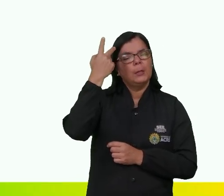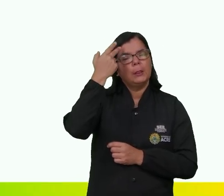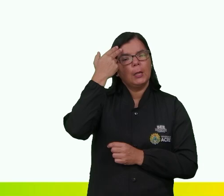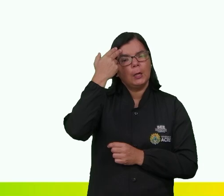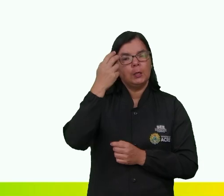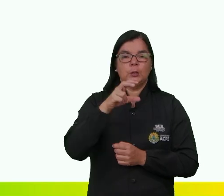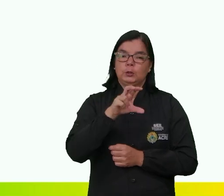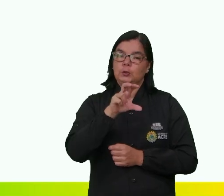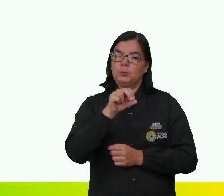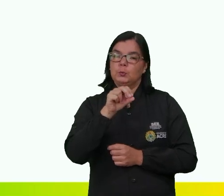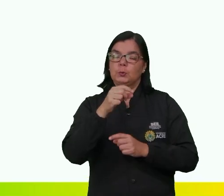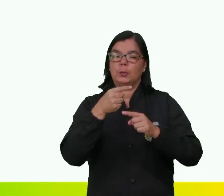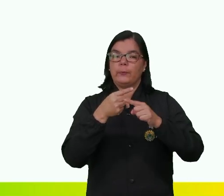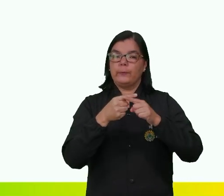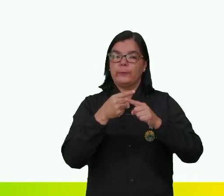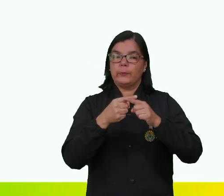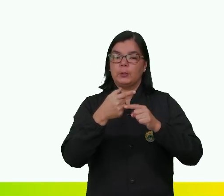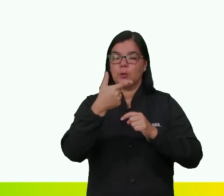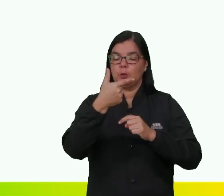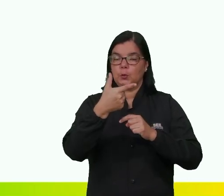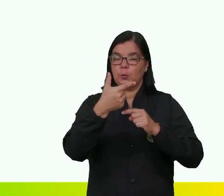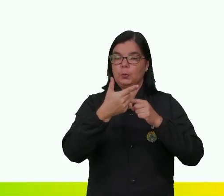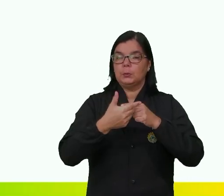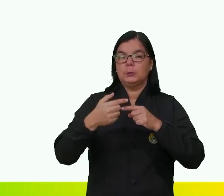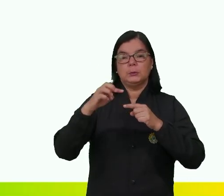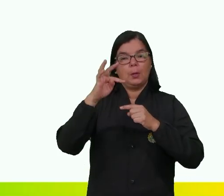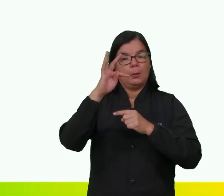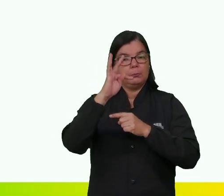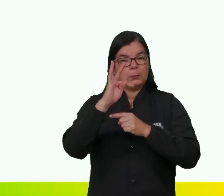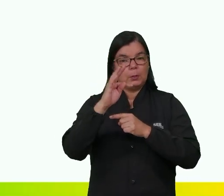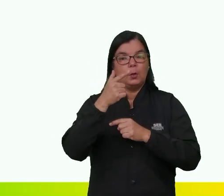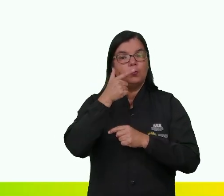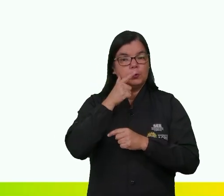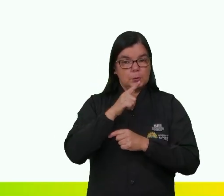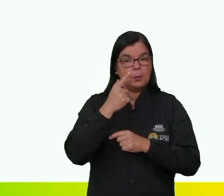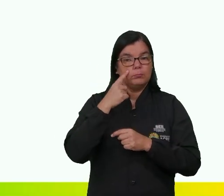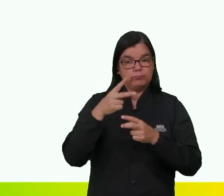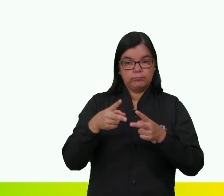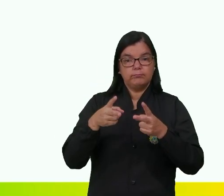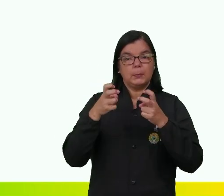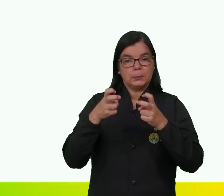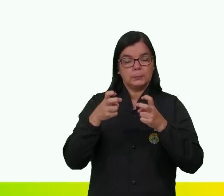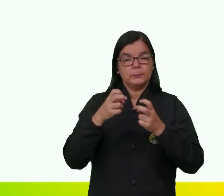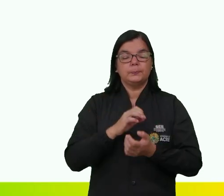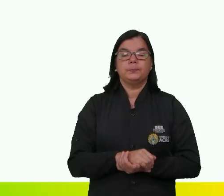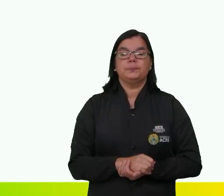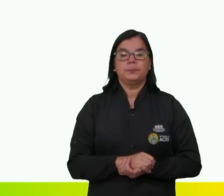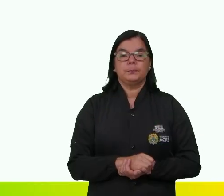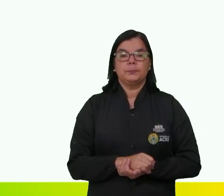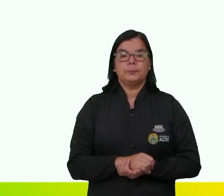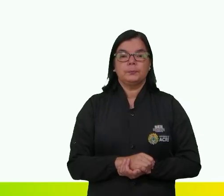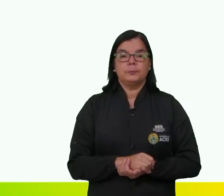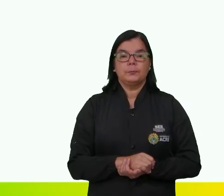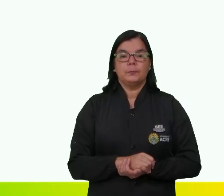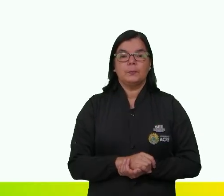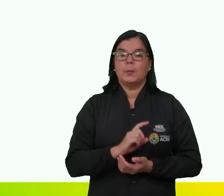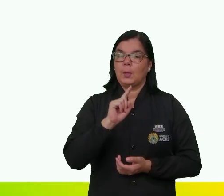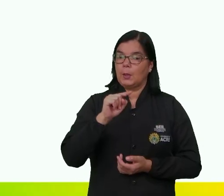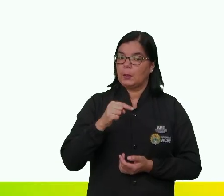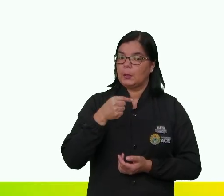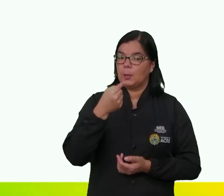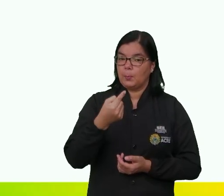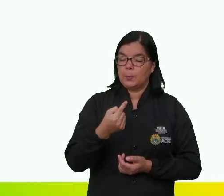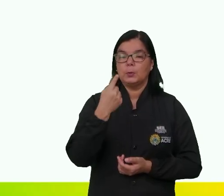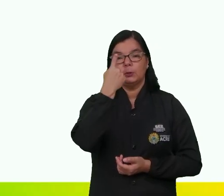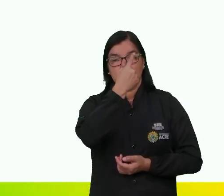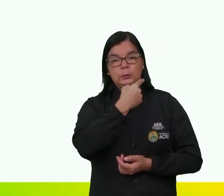50 vezes 2 elevado a t. Você consegue ver isso? Então, depois de t